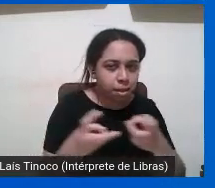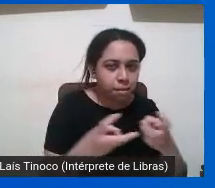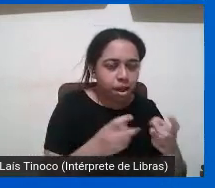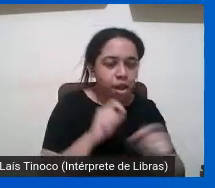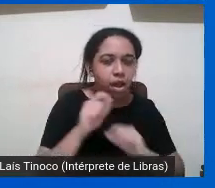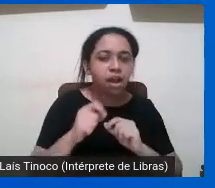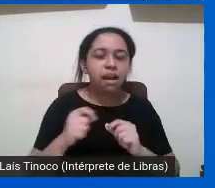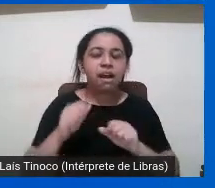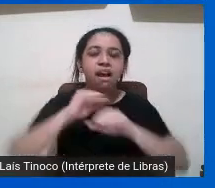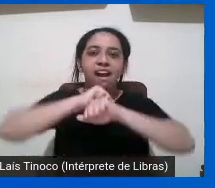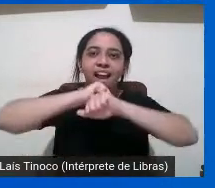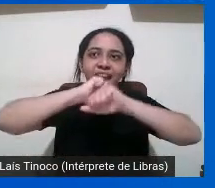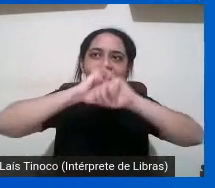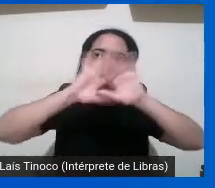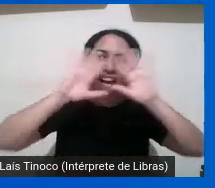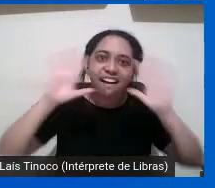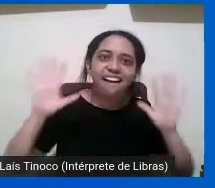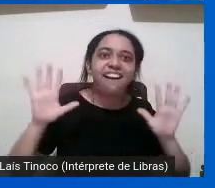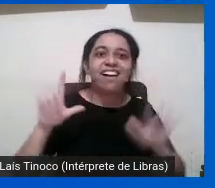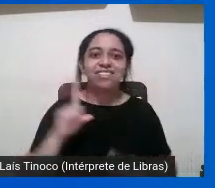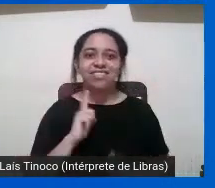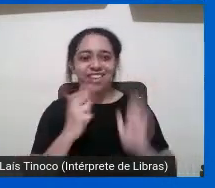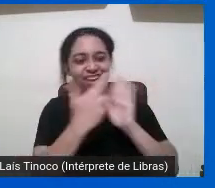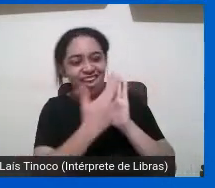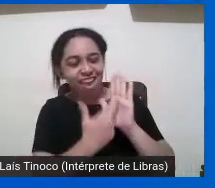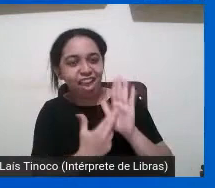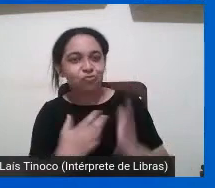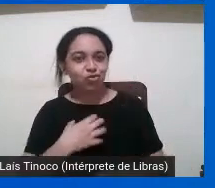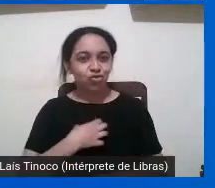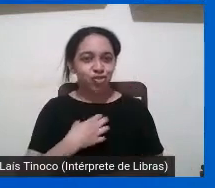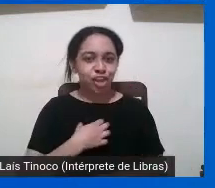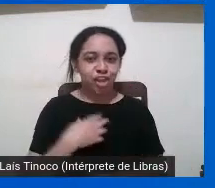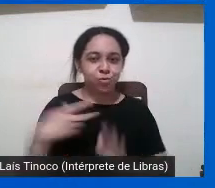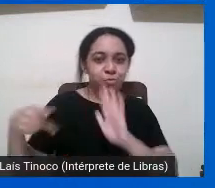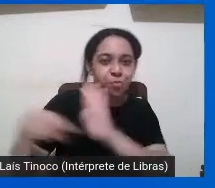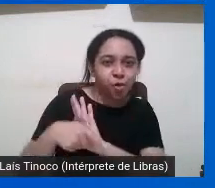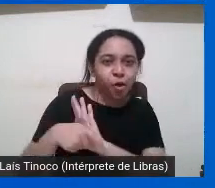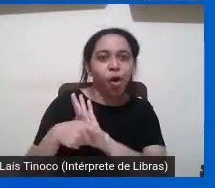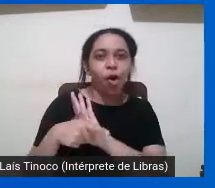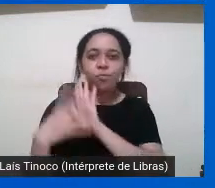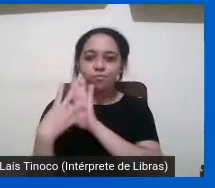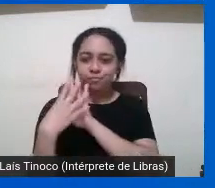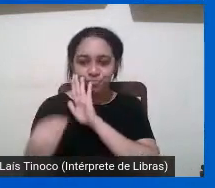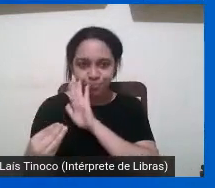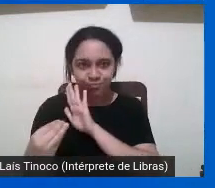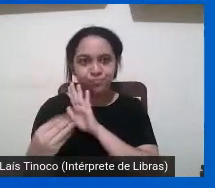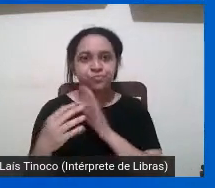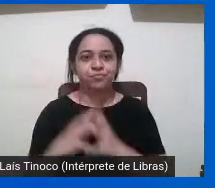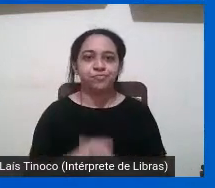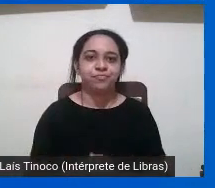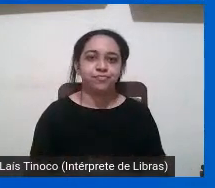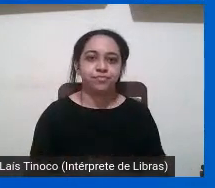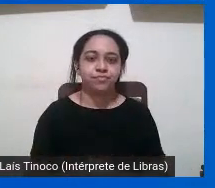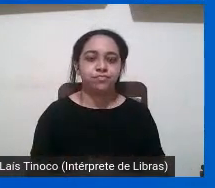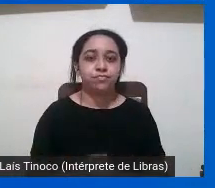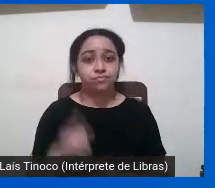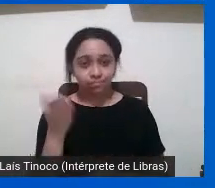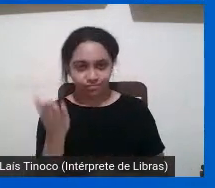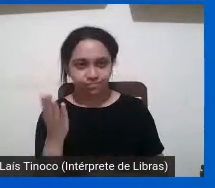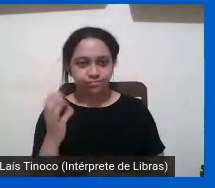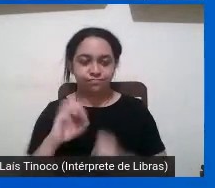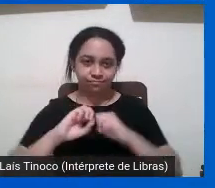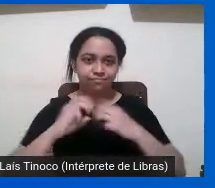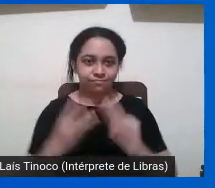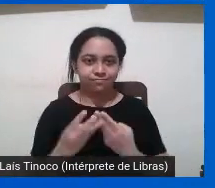tem uma regra tem uma forma tem uma indução modelar como eu prefiro chamar pode passar o próximo